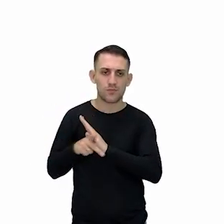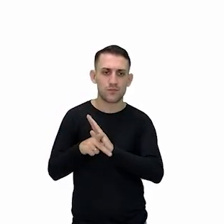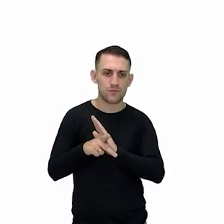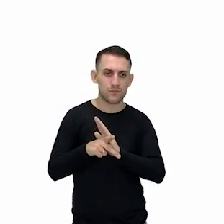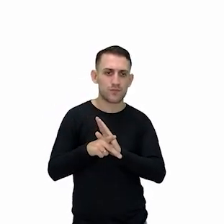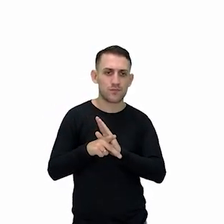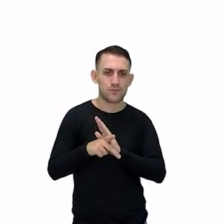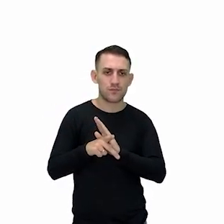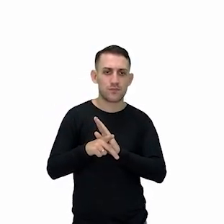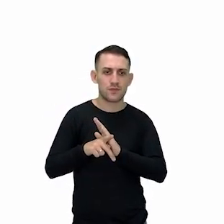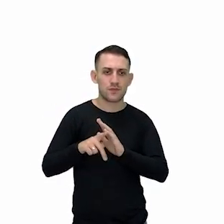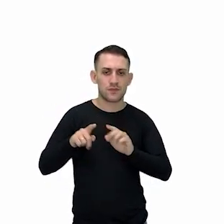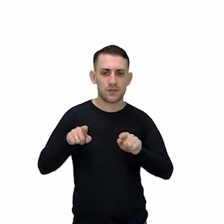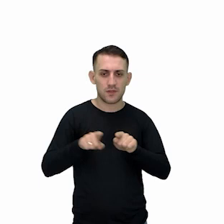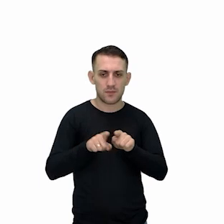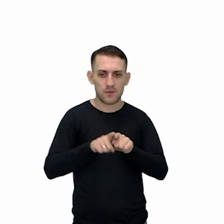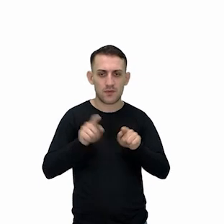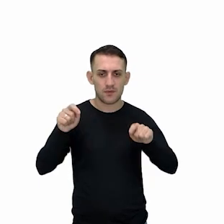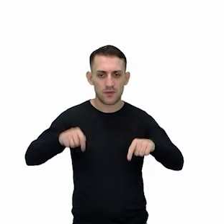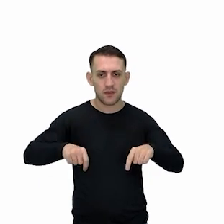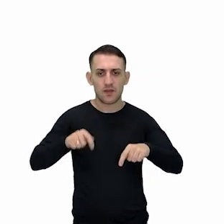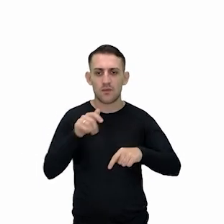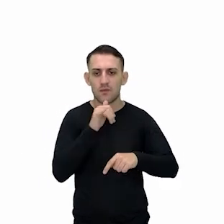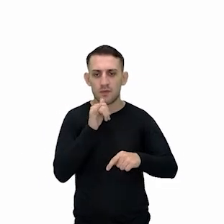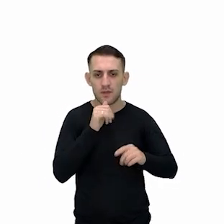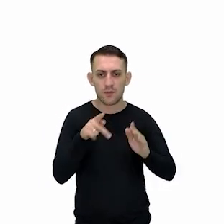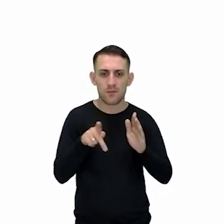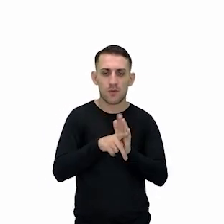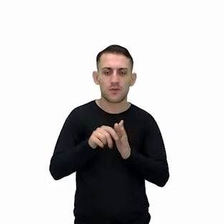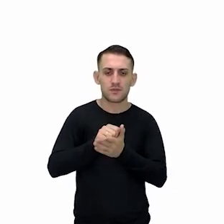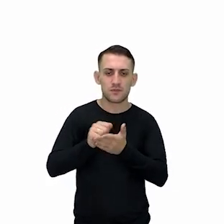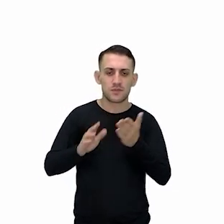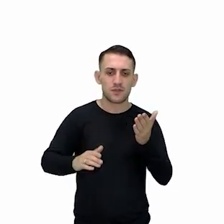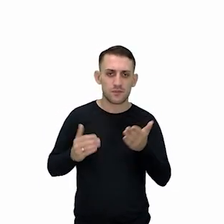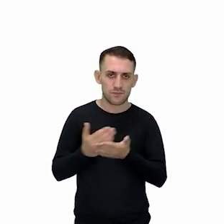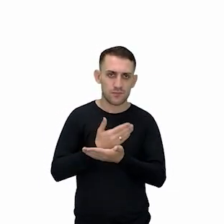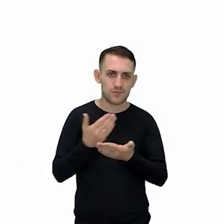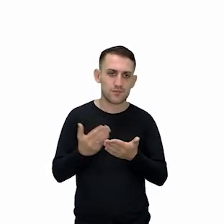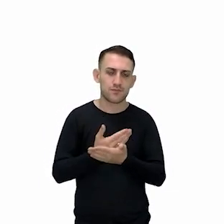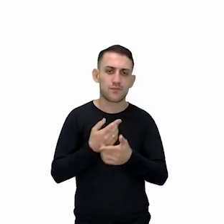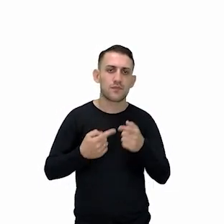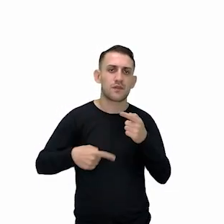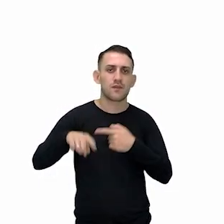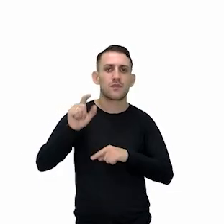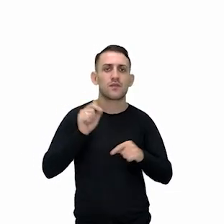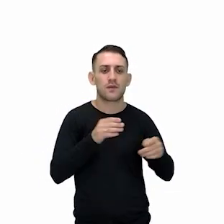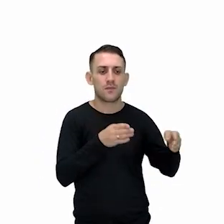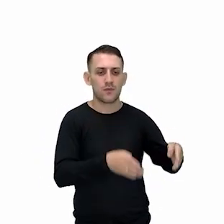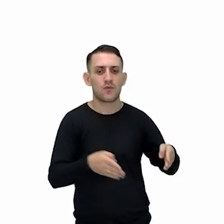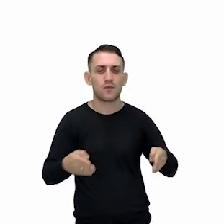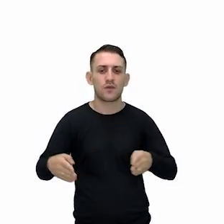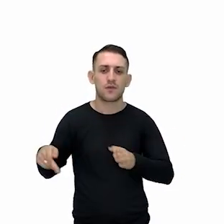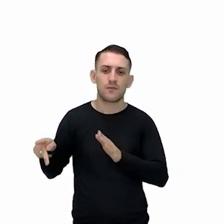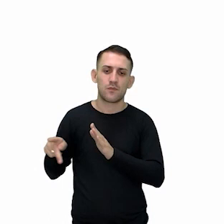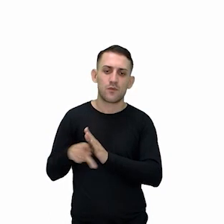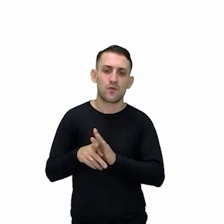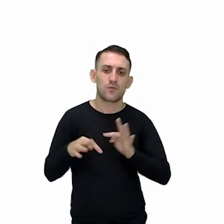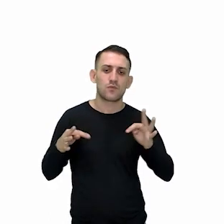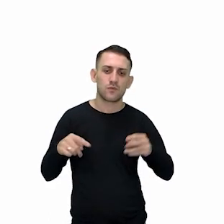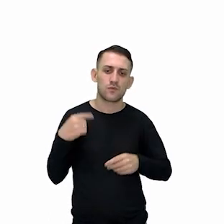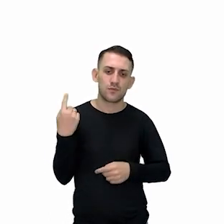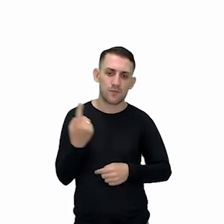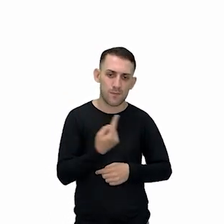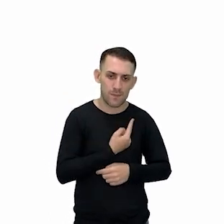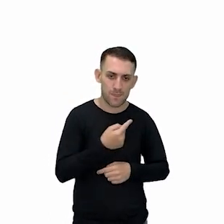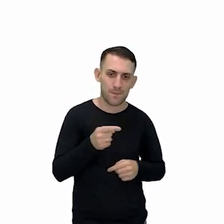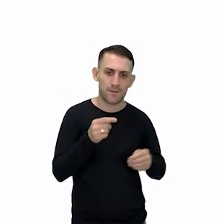da enzima de restrição exemplificada na própria atividade do caderno, desenvolvendo os procedimentos orientados por nós, né,